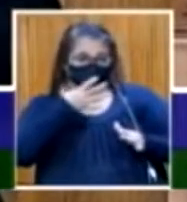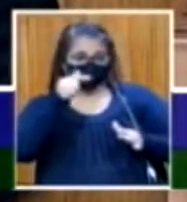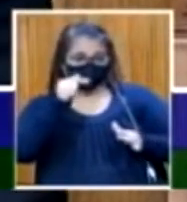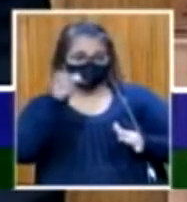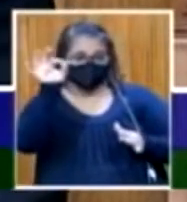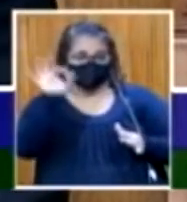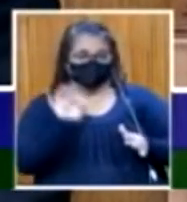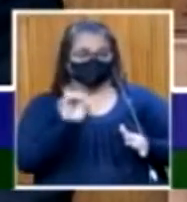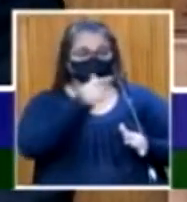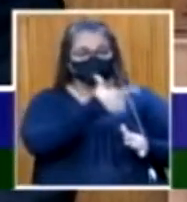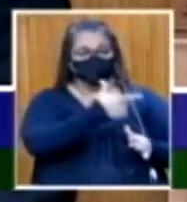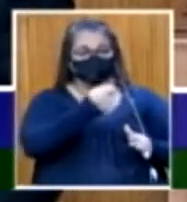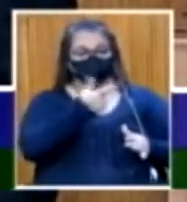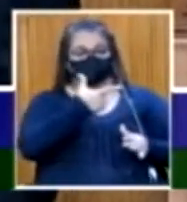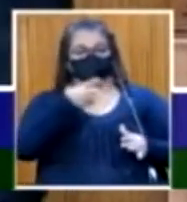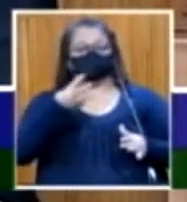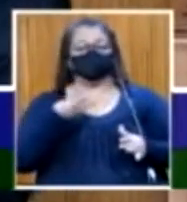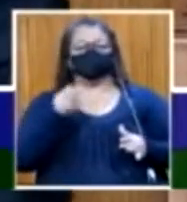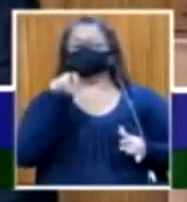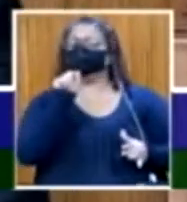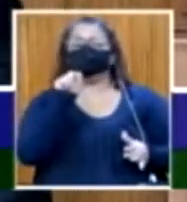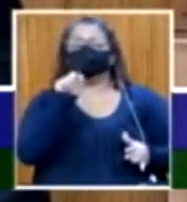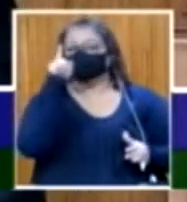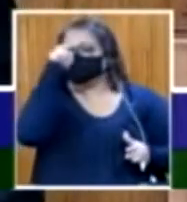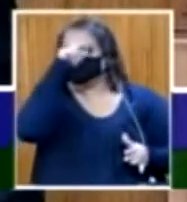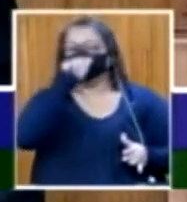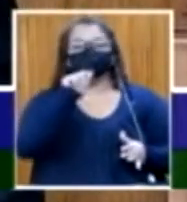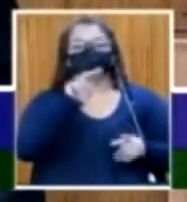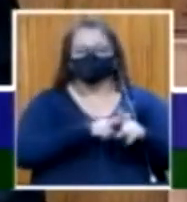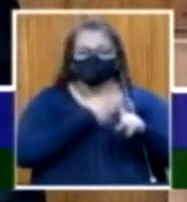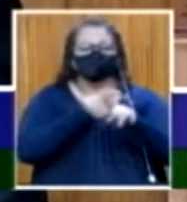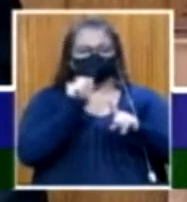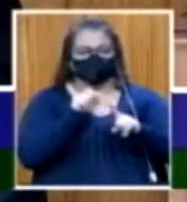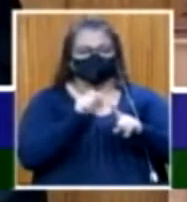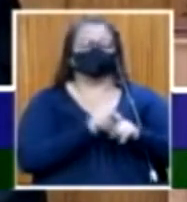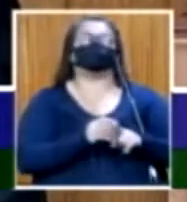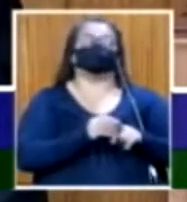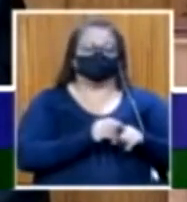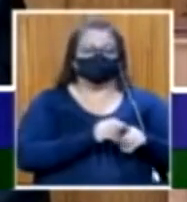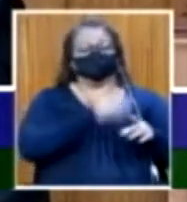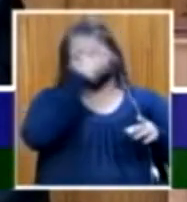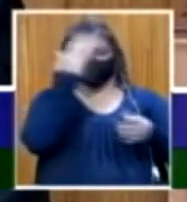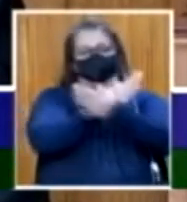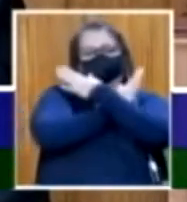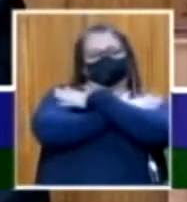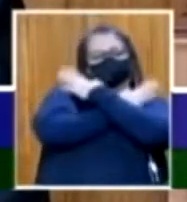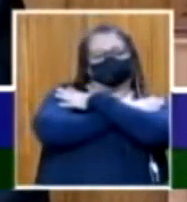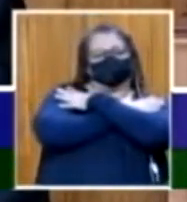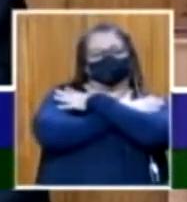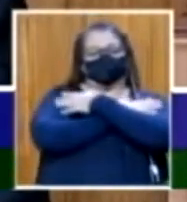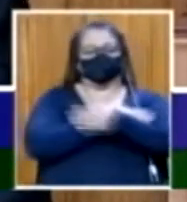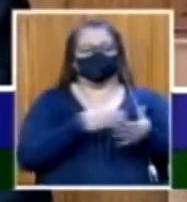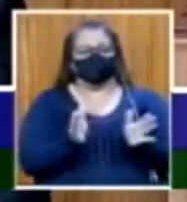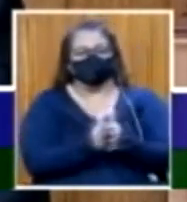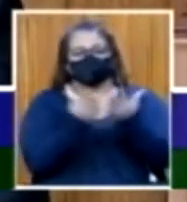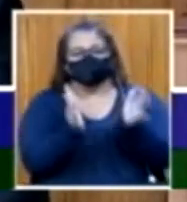347% em 2023. Qual o efeito que isso vai gerar? Demissão, diminuição no movimento da